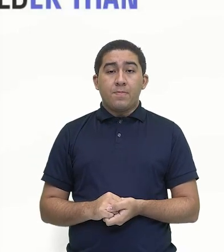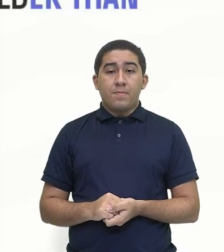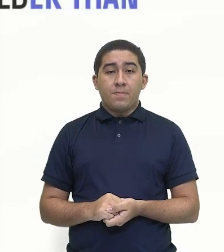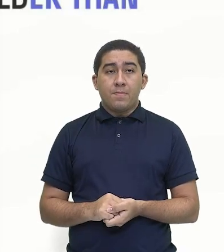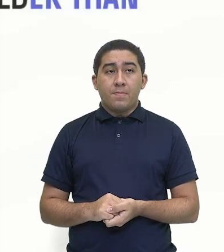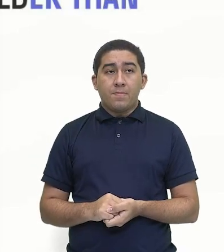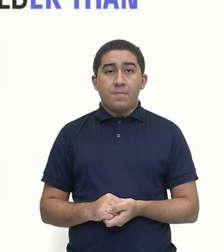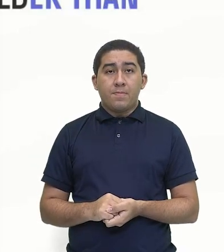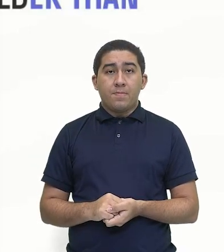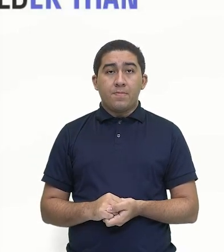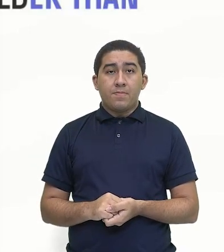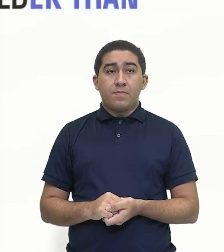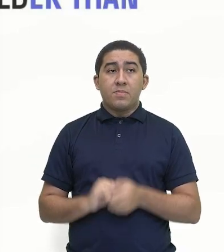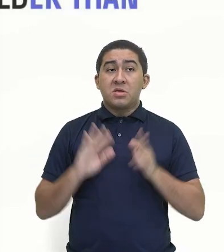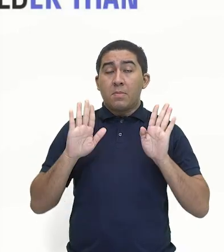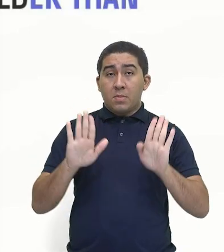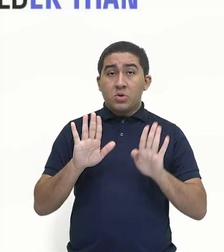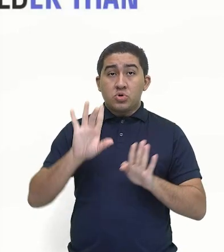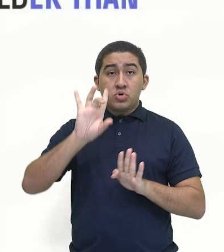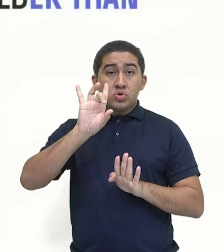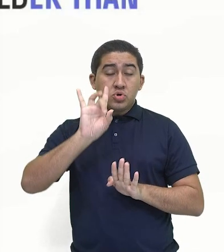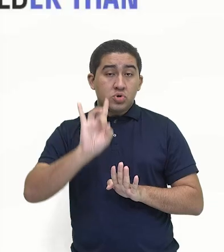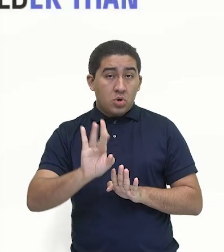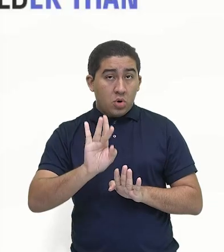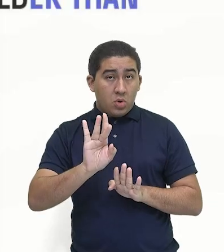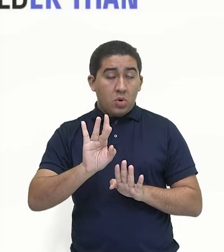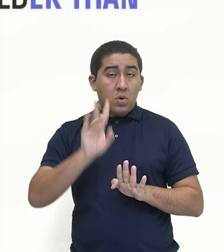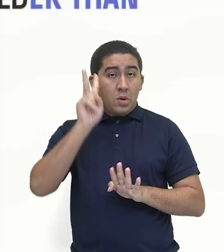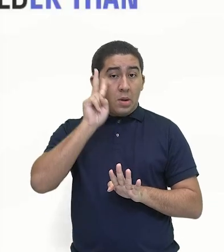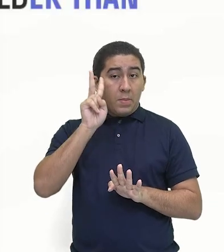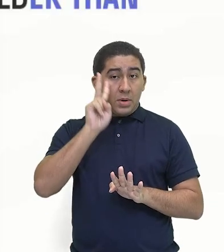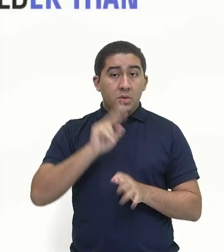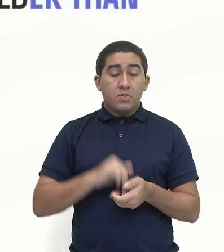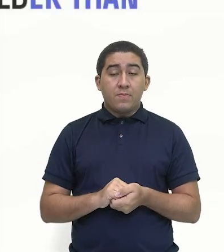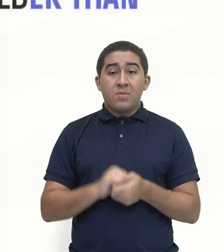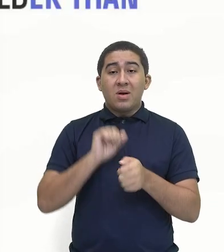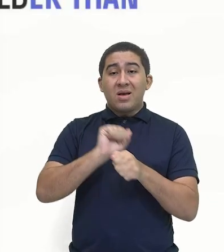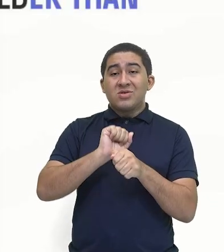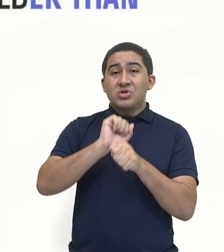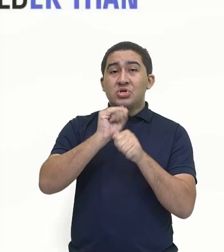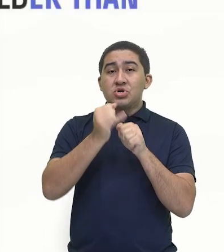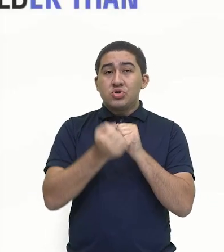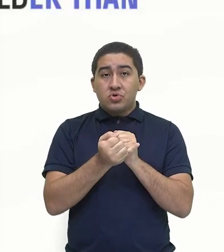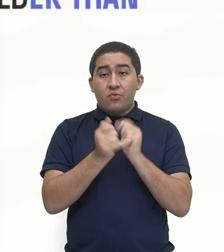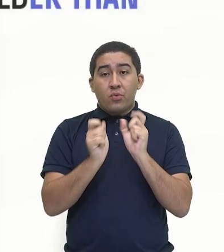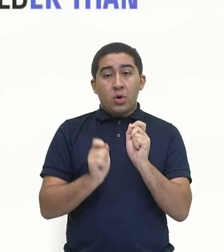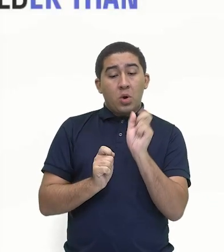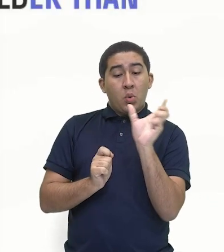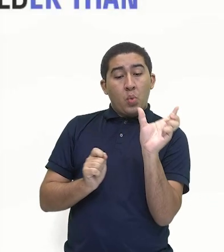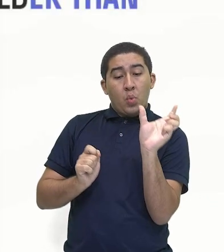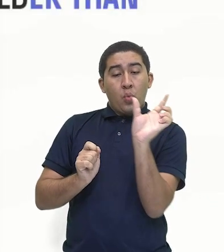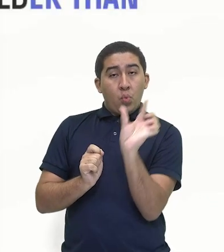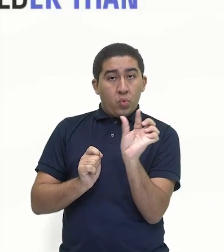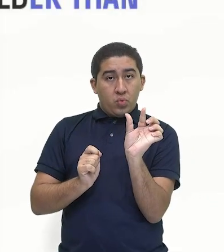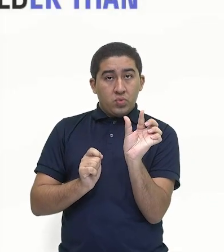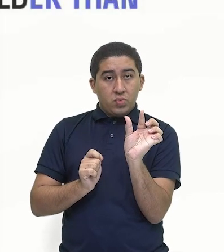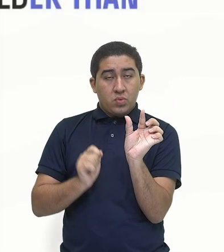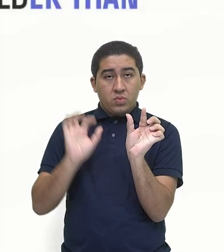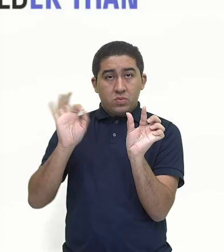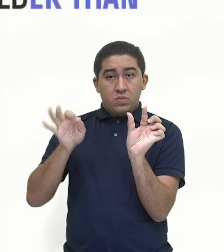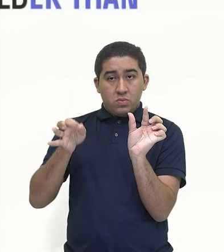Então, só uma coisinha. Nós estamos falando de adjetivos curtos, ok? Short